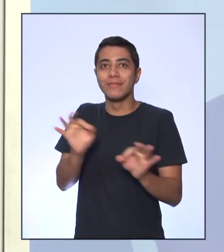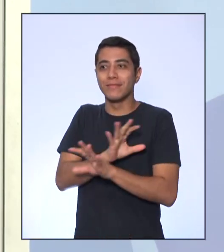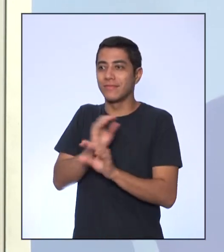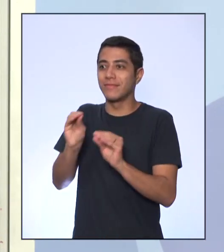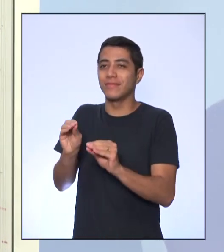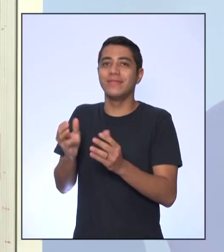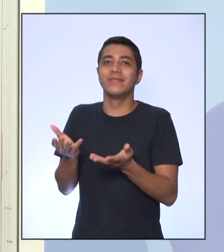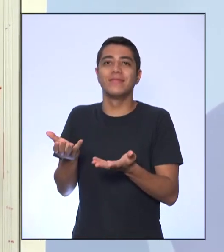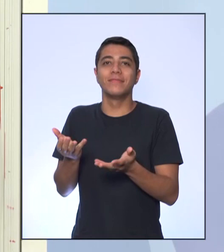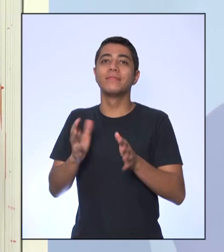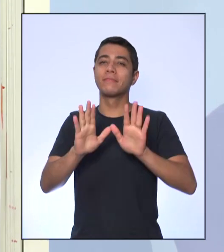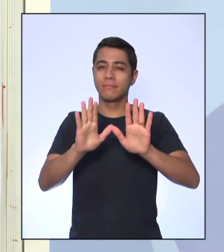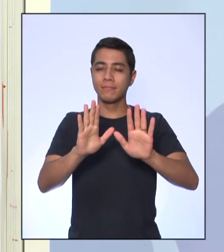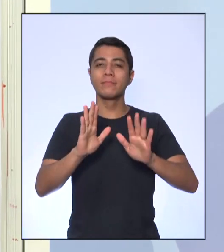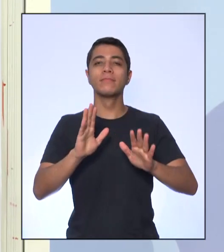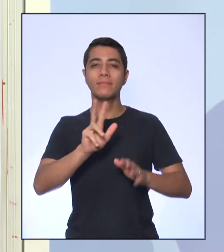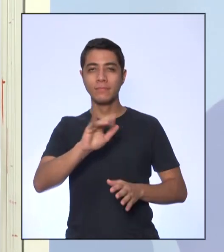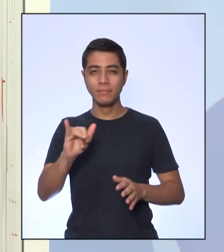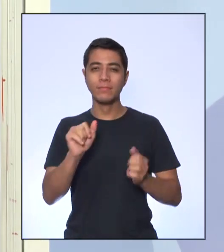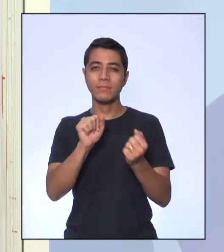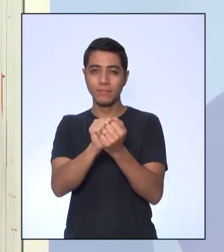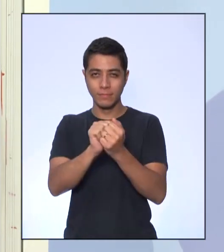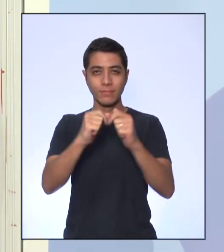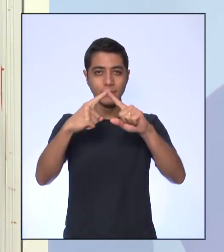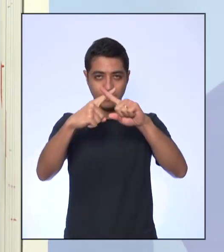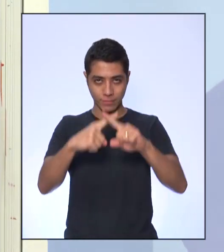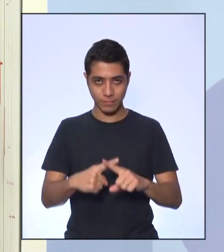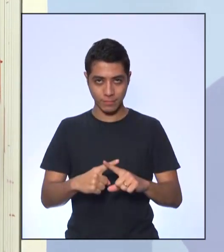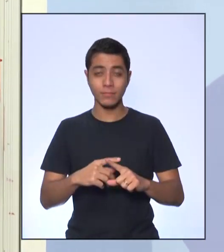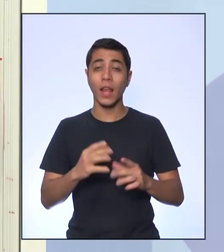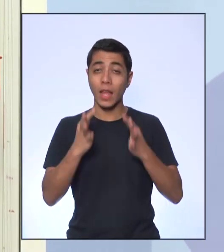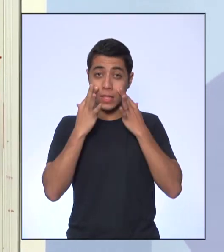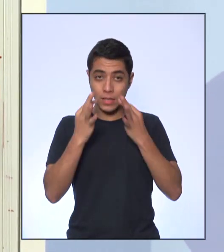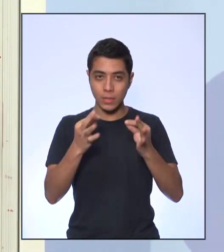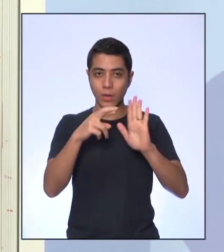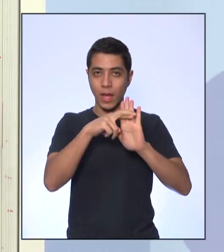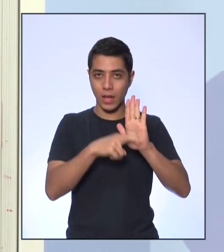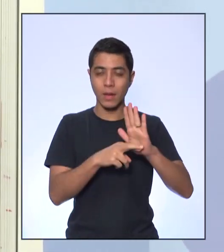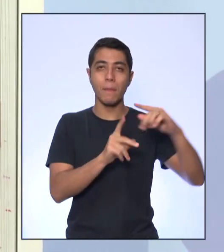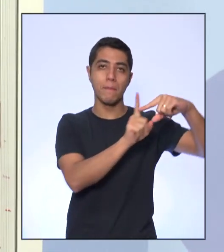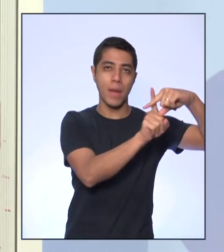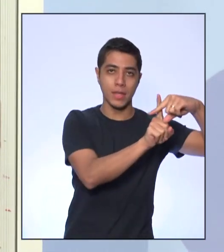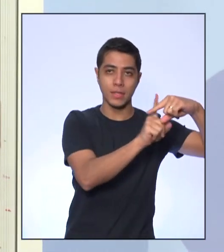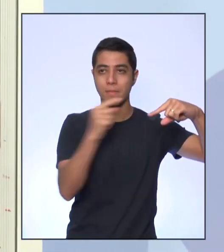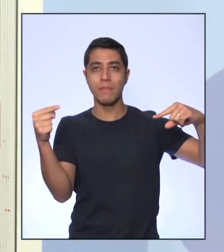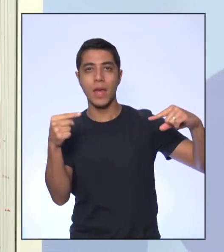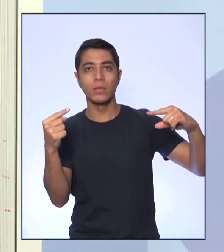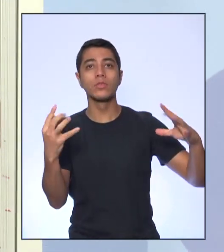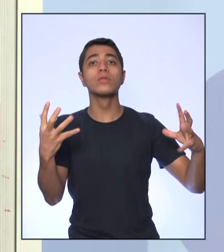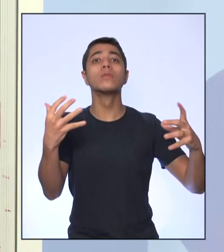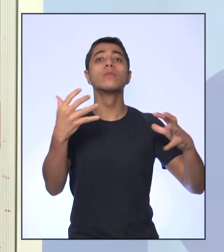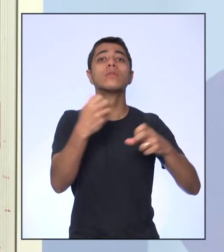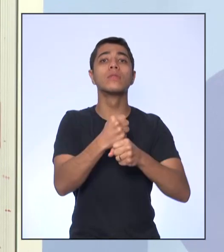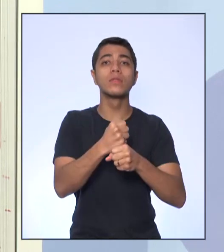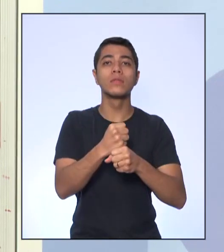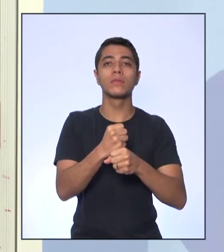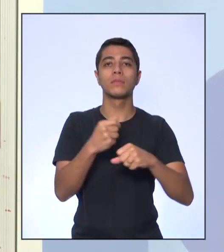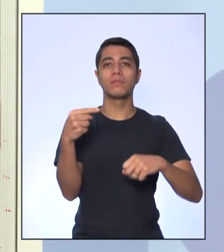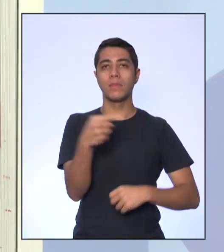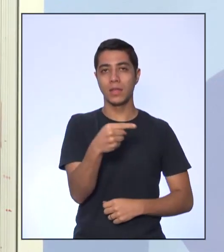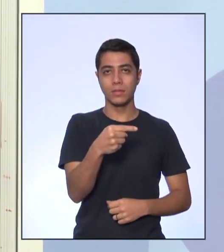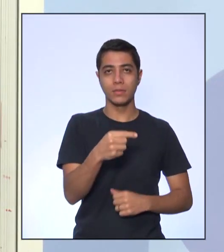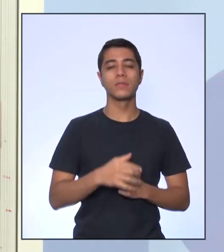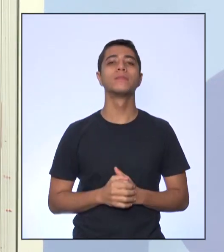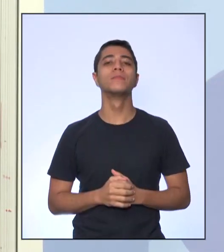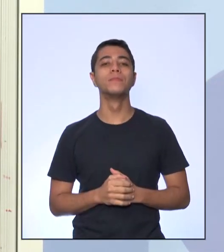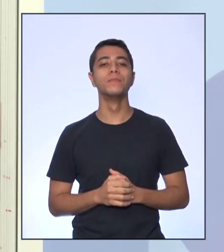Vou fazer as multiplicações. Primeiro, regra de sinal. Mais com menos. Menos com menos aqui, mais.